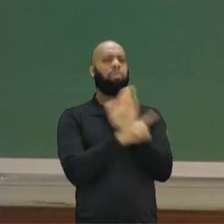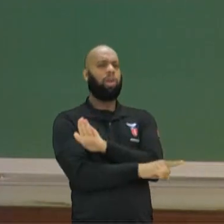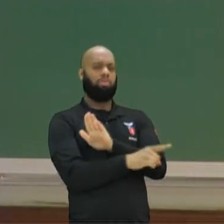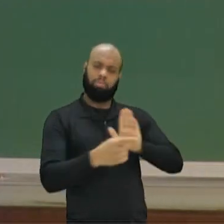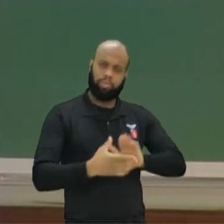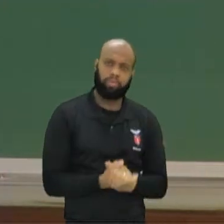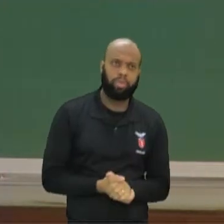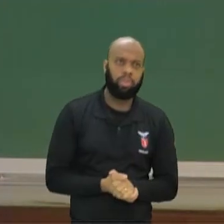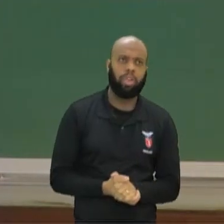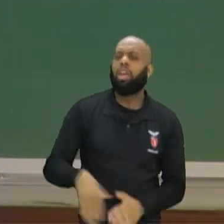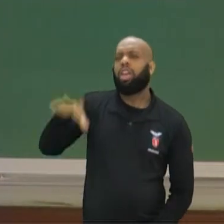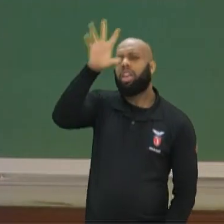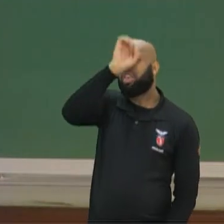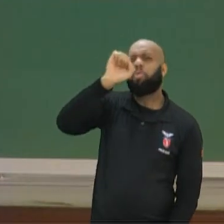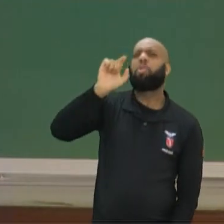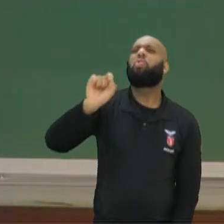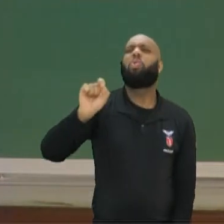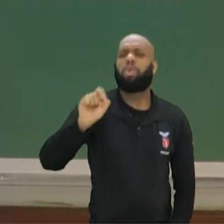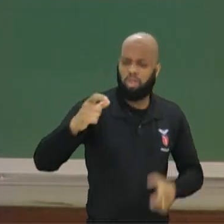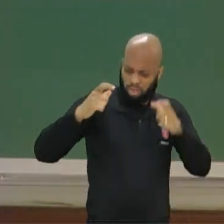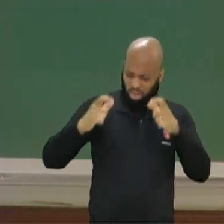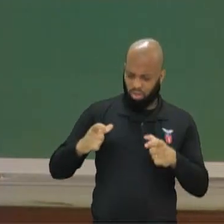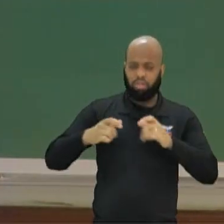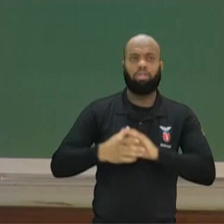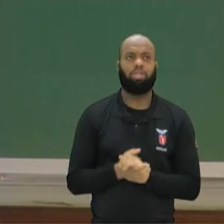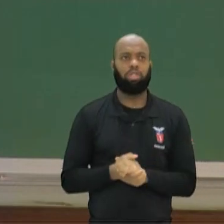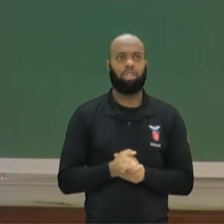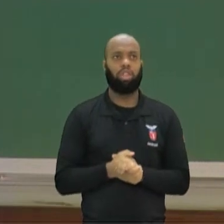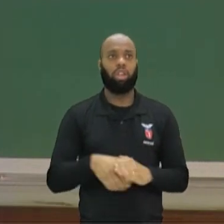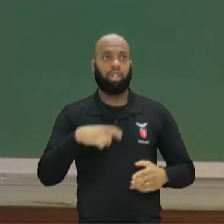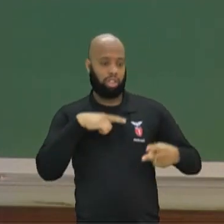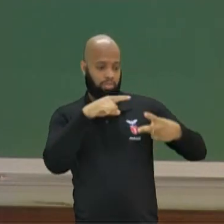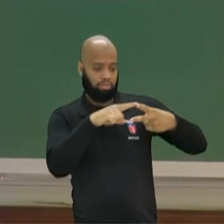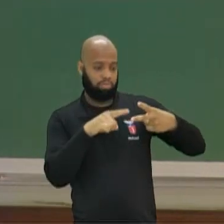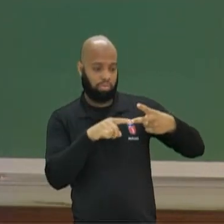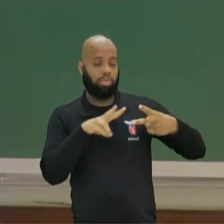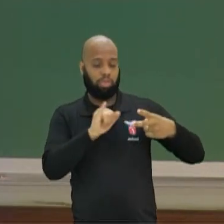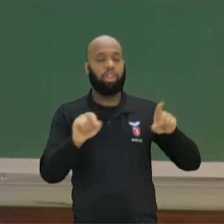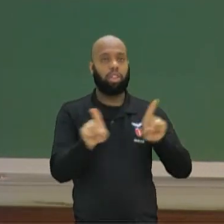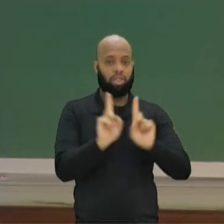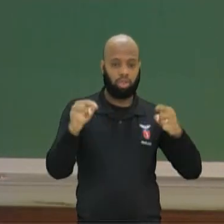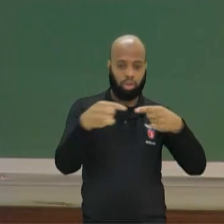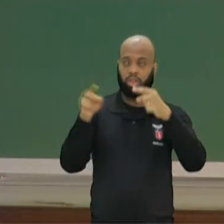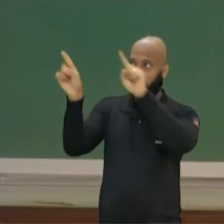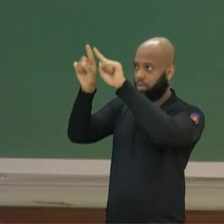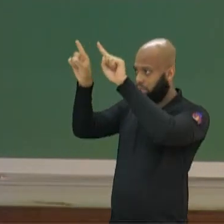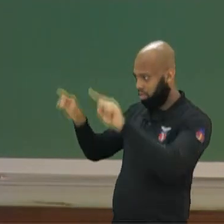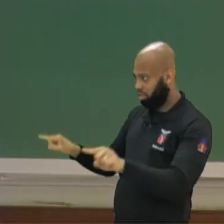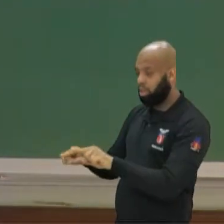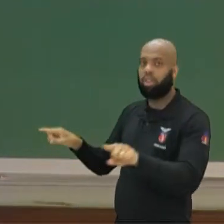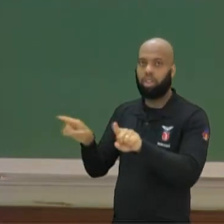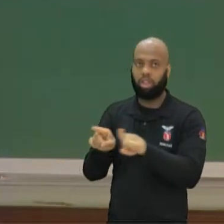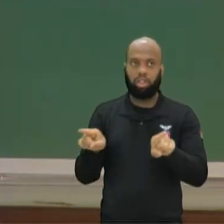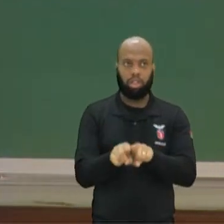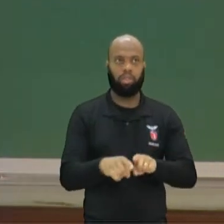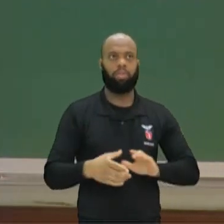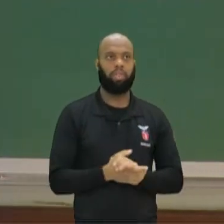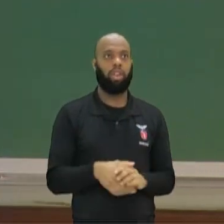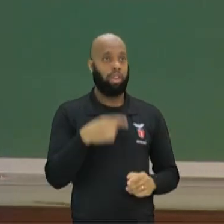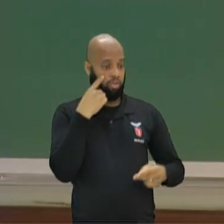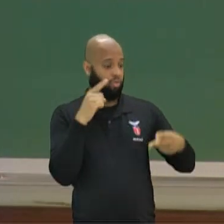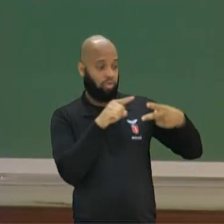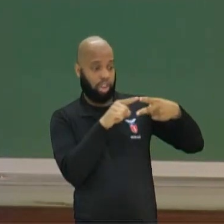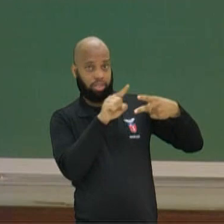fiz. Aprender do quê? Aprender da onde? Uma das duas alternativas de acordo com a citação que está aqui, tá? From your